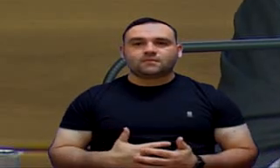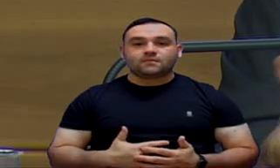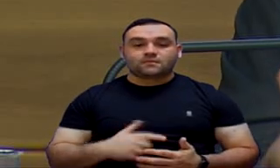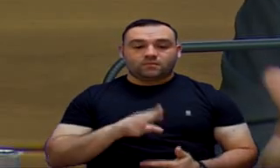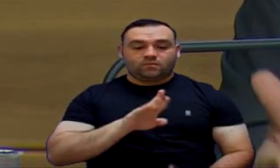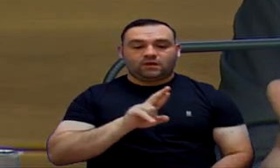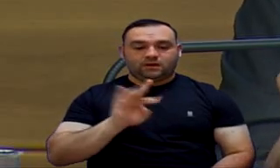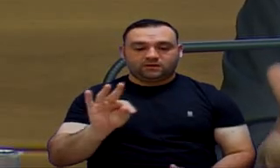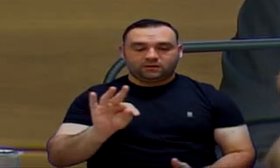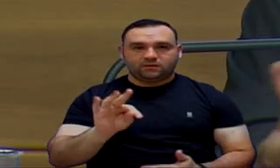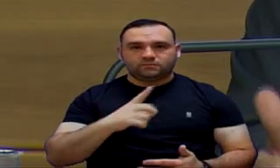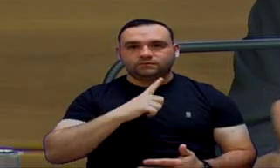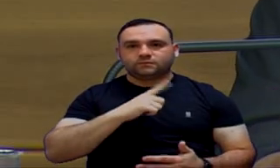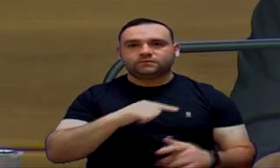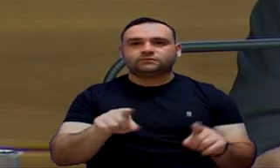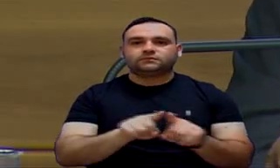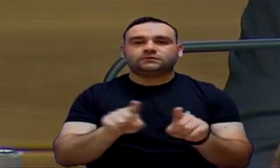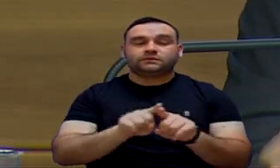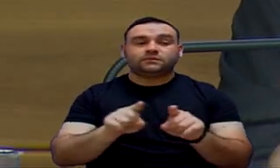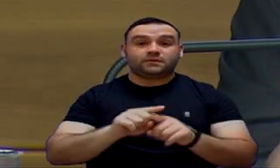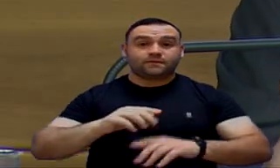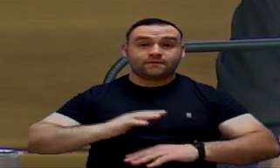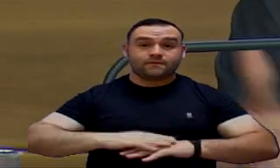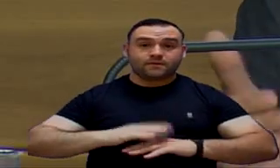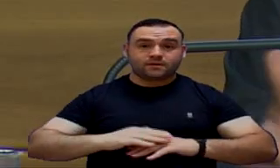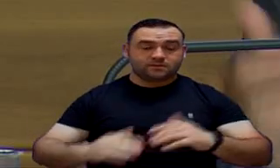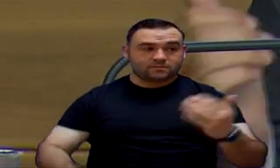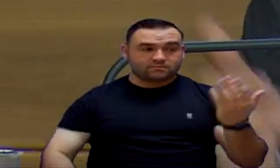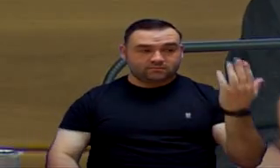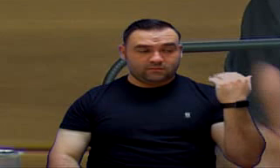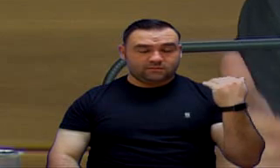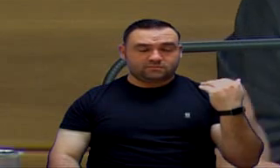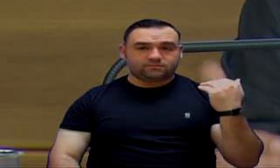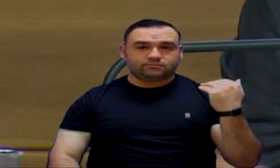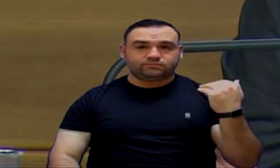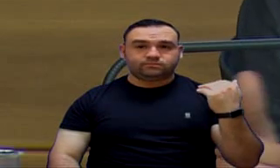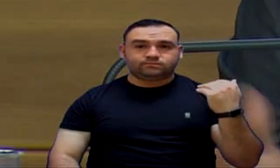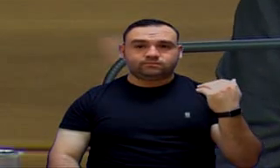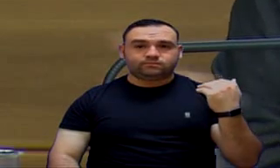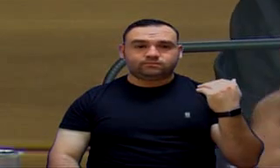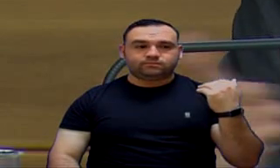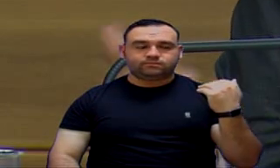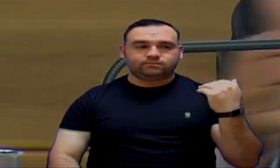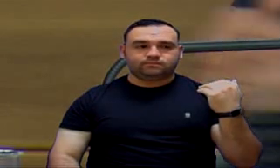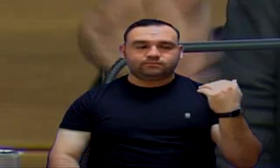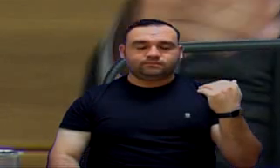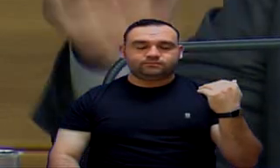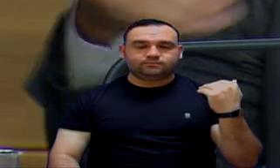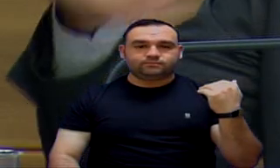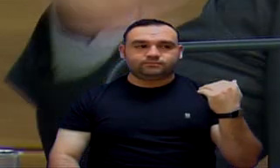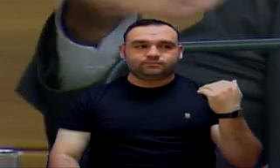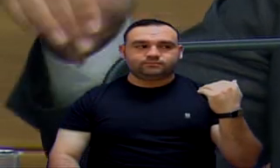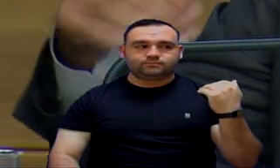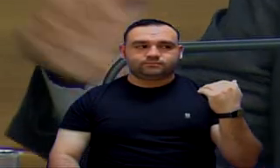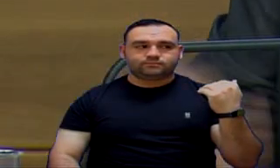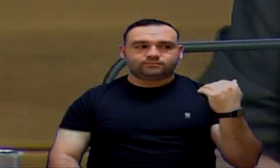o BRT que tá sendo foi feito também a linha a linha Norte